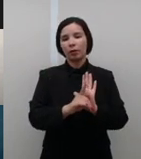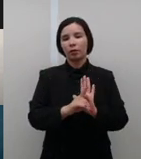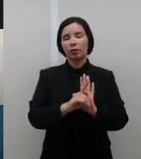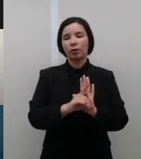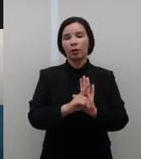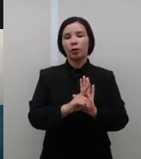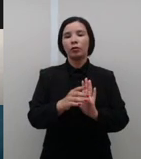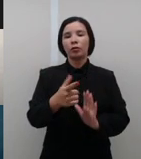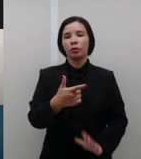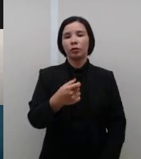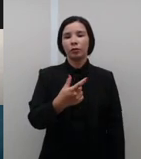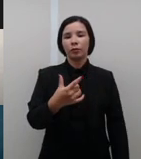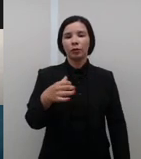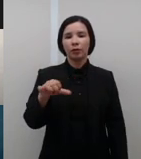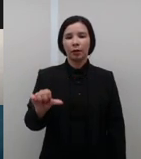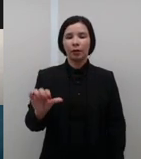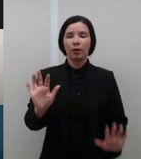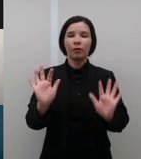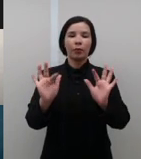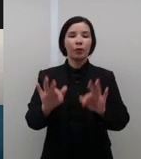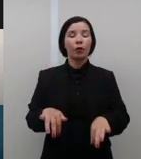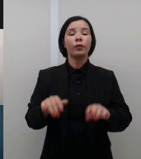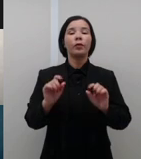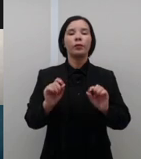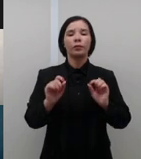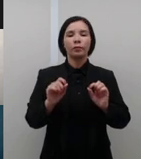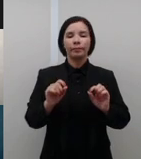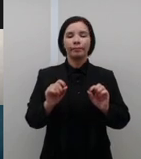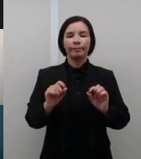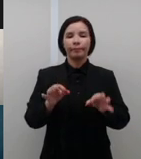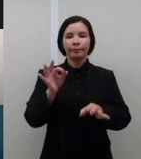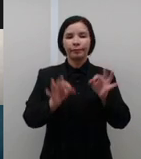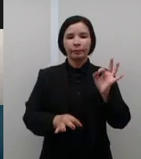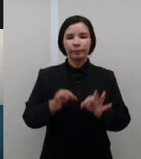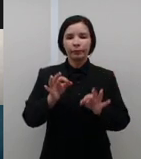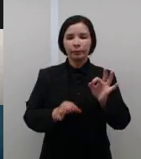001/2019. Registro, por fim, que, conquanto no julgamento do RMS